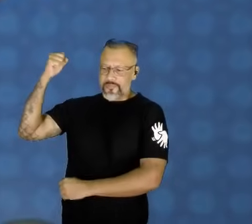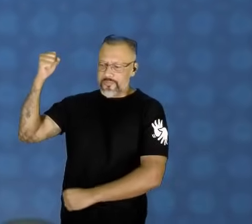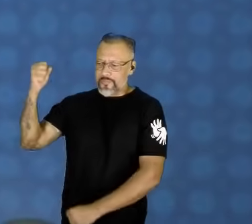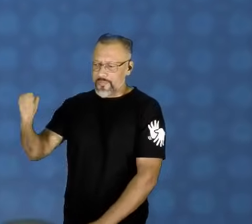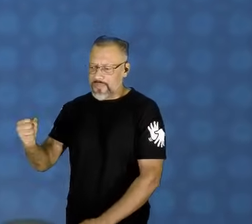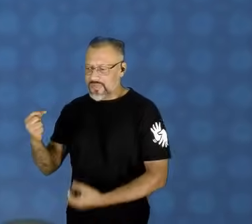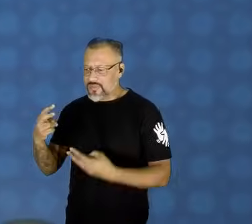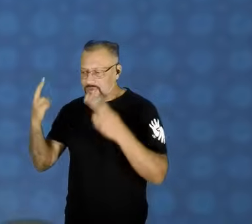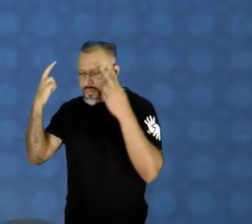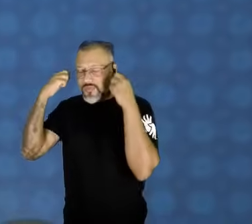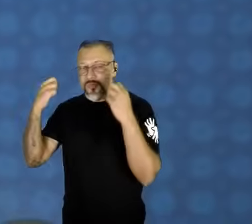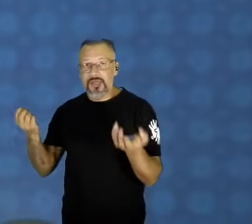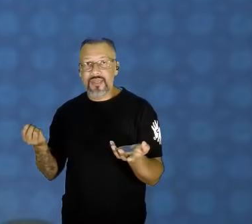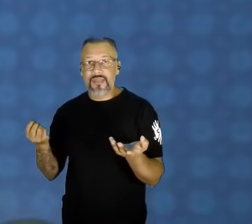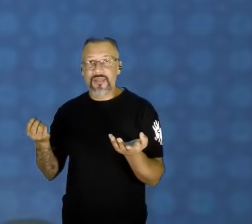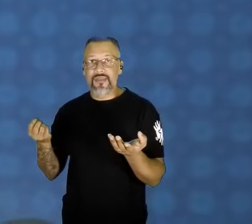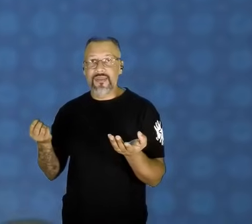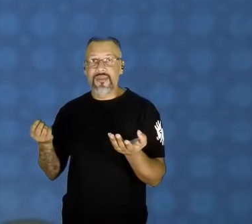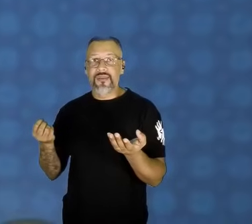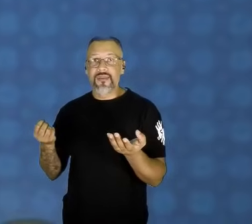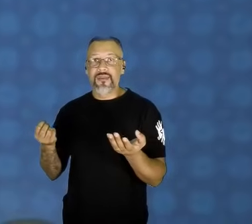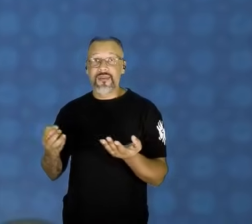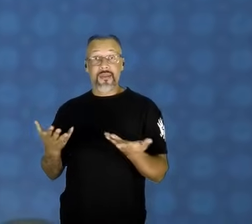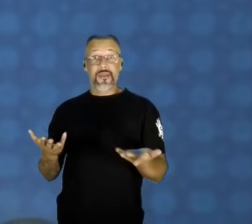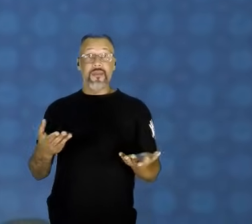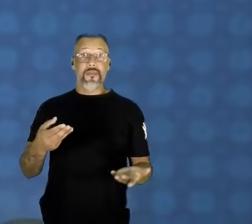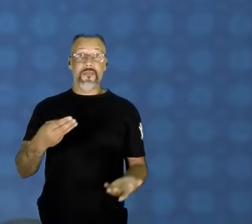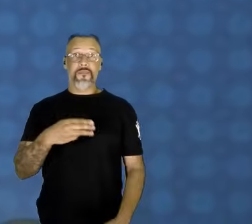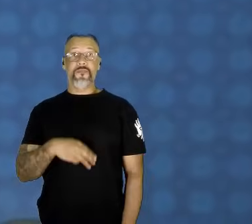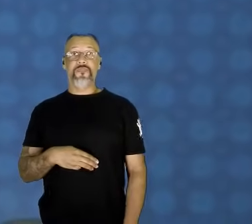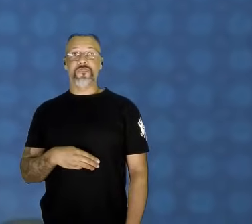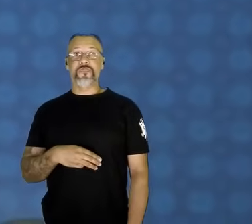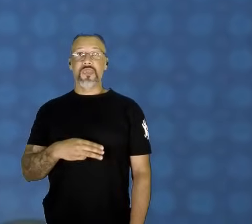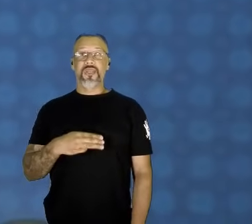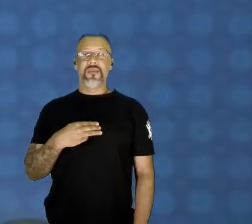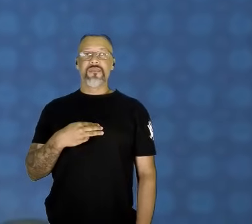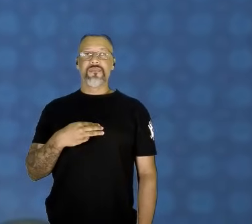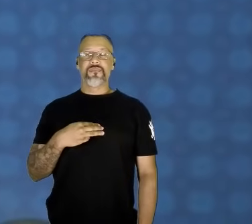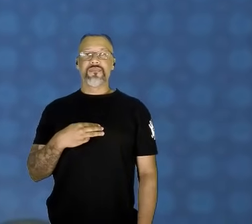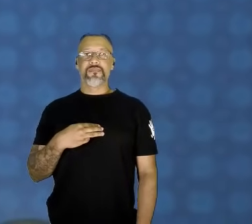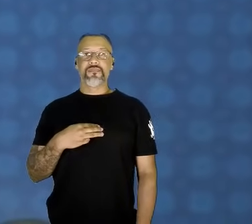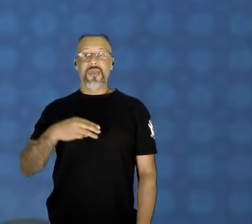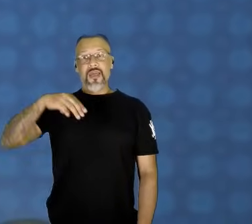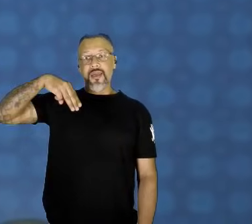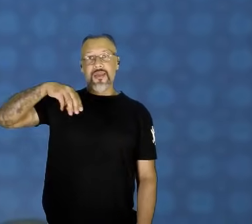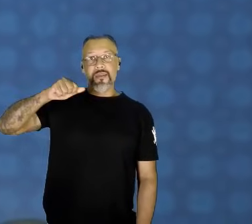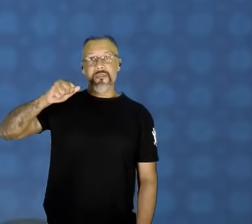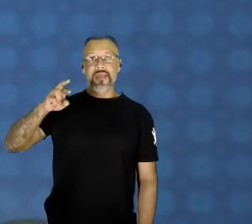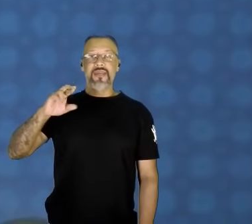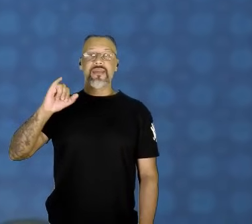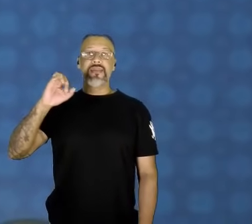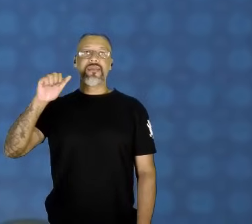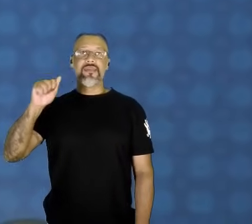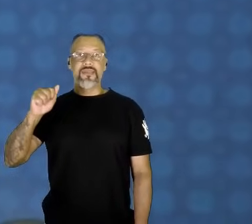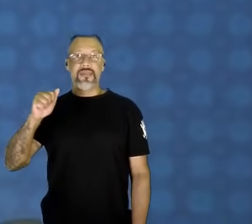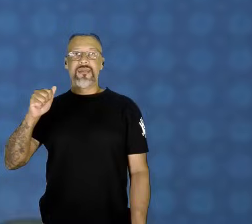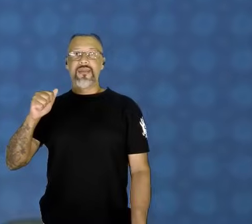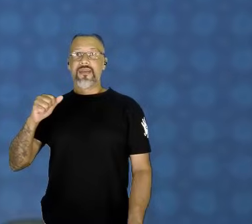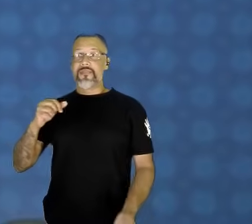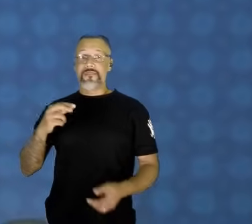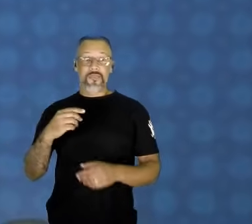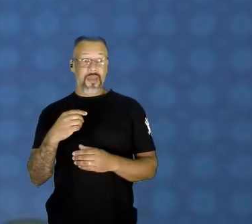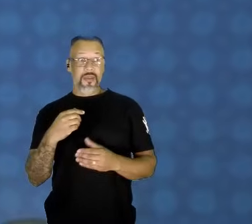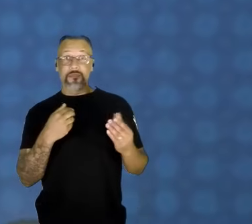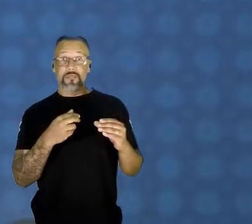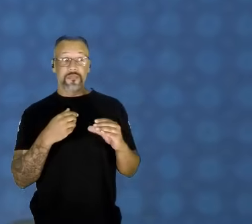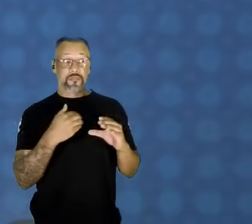Maria manda mensagem para Jesus: é urgente, vem, meu irmão está morrendo. E